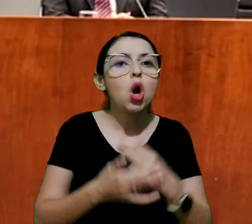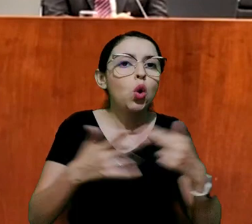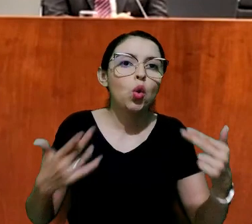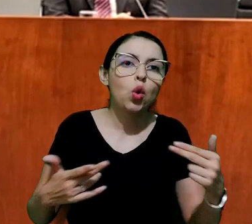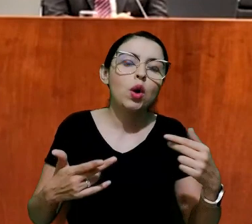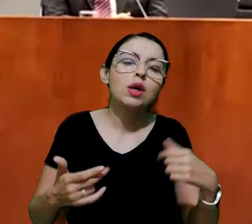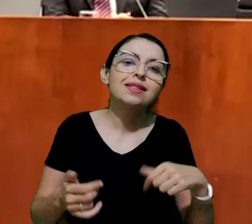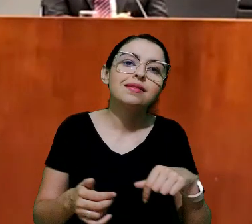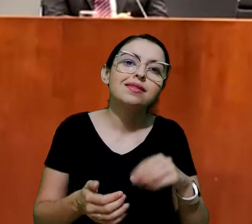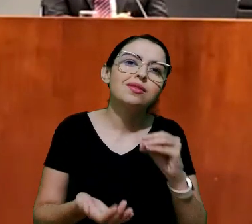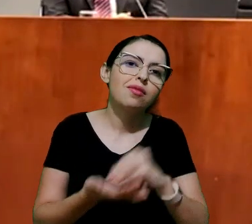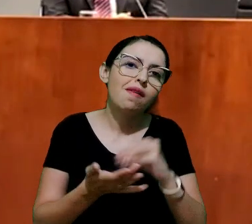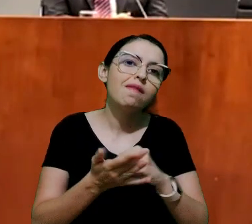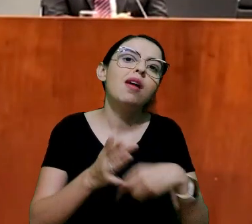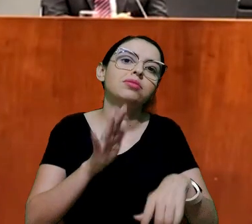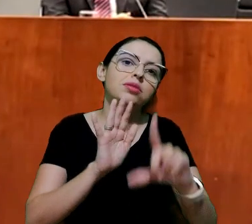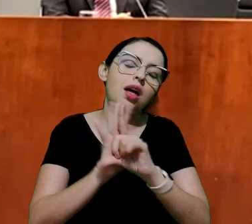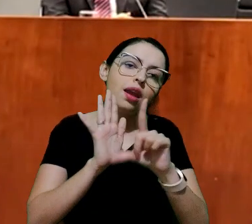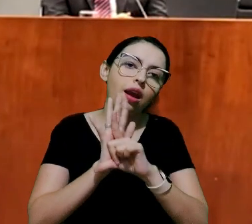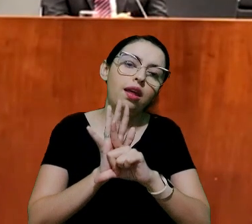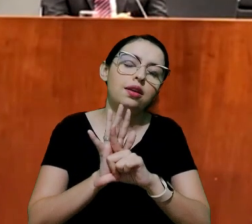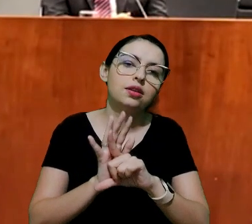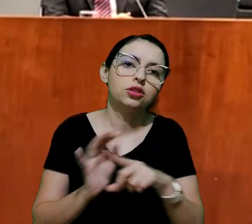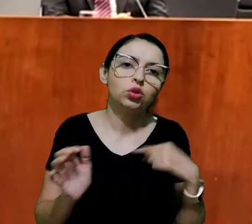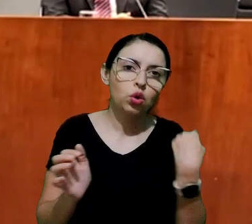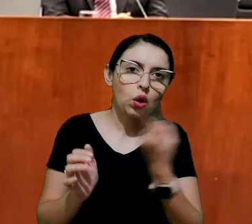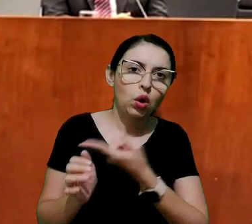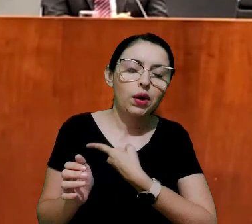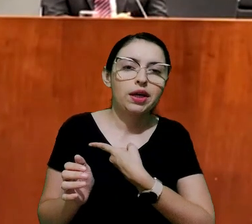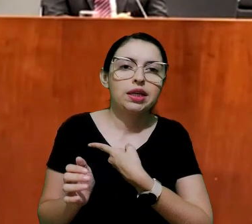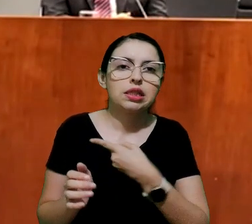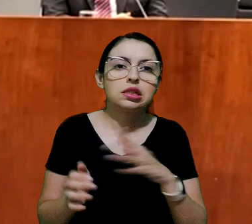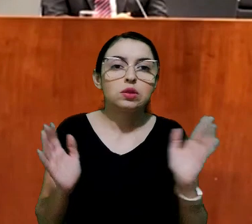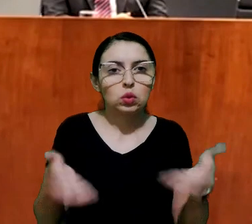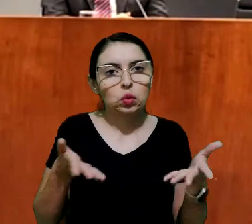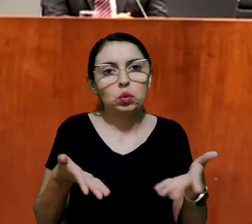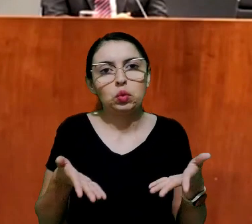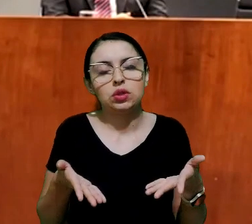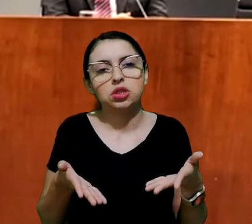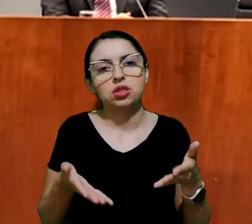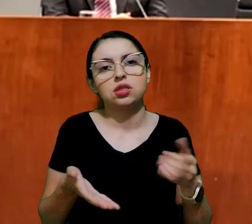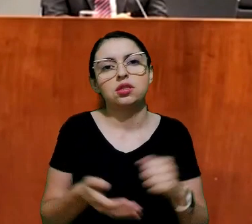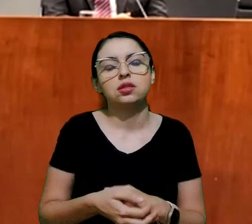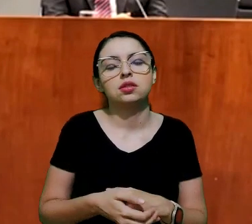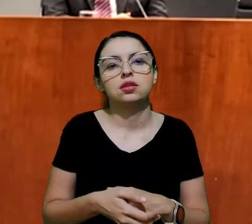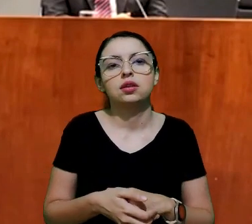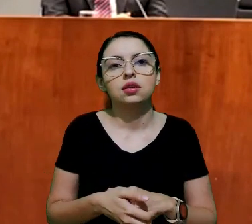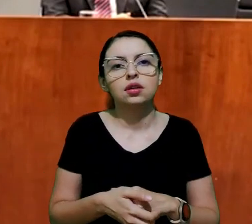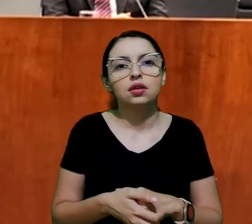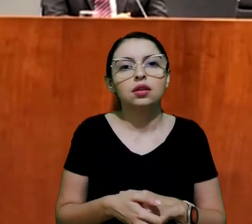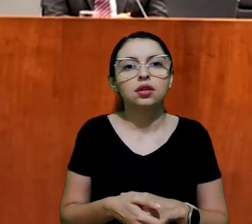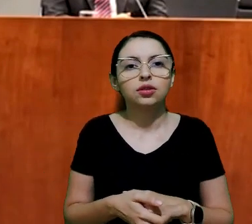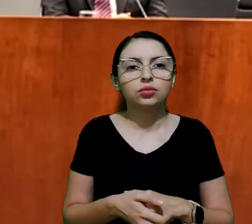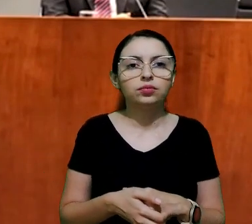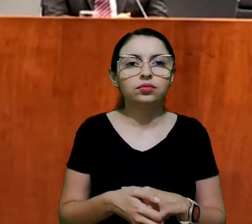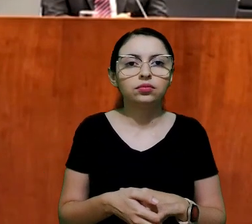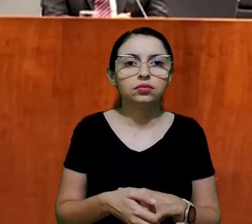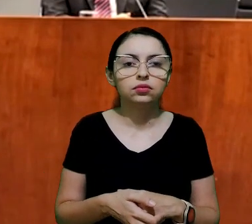Se nós chegarmos hoje ao nosso tempo com